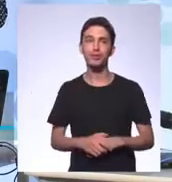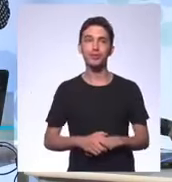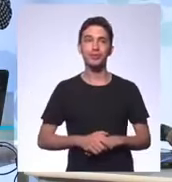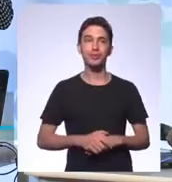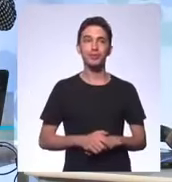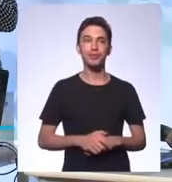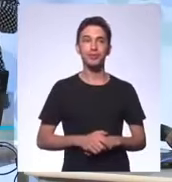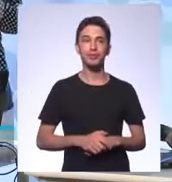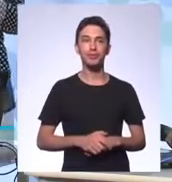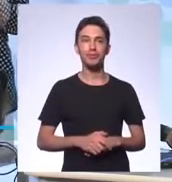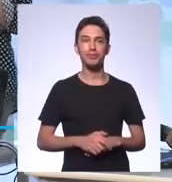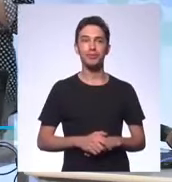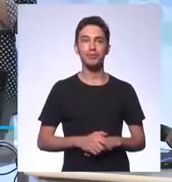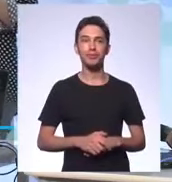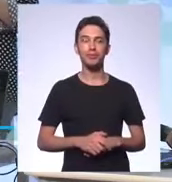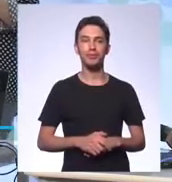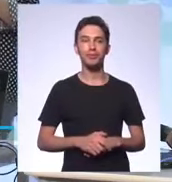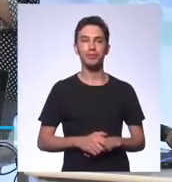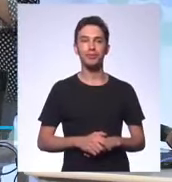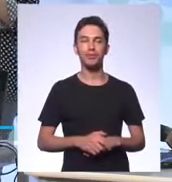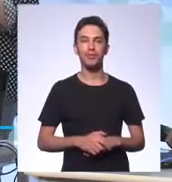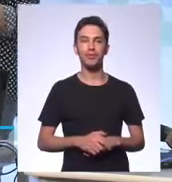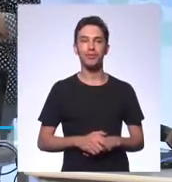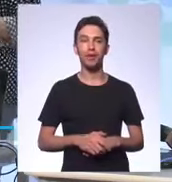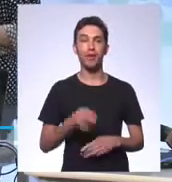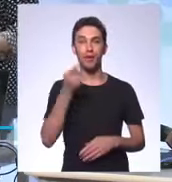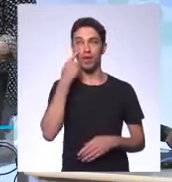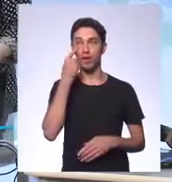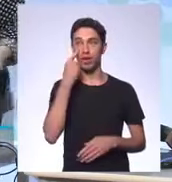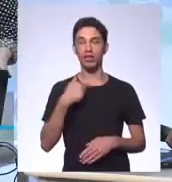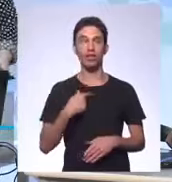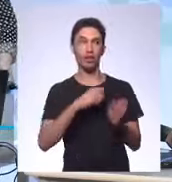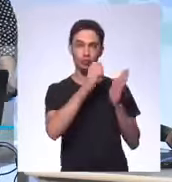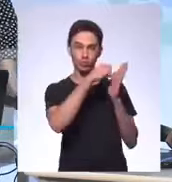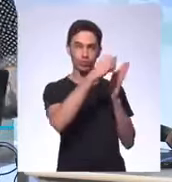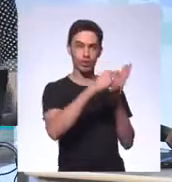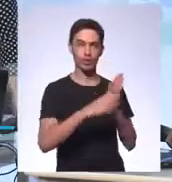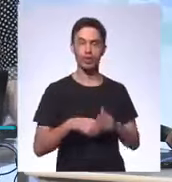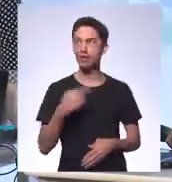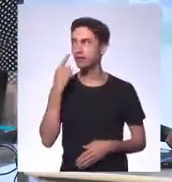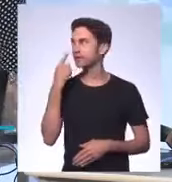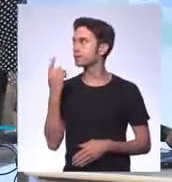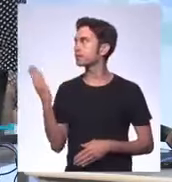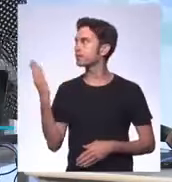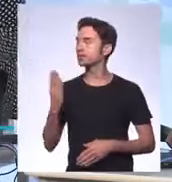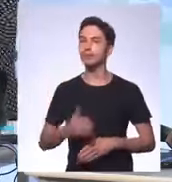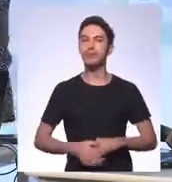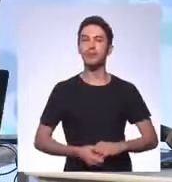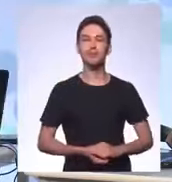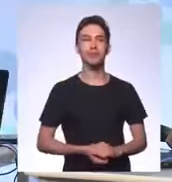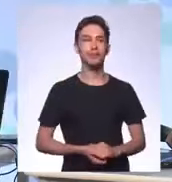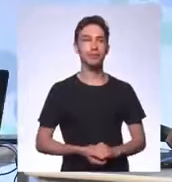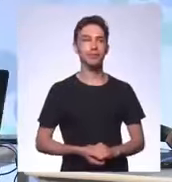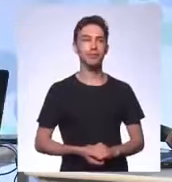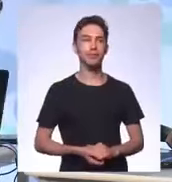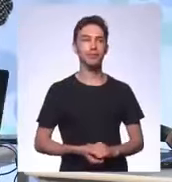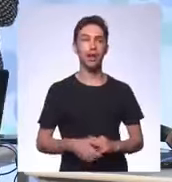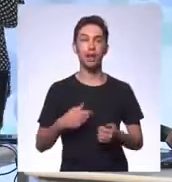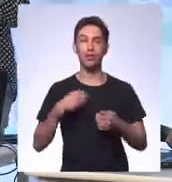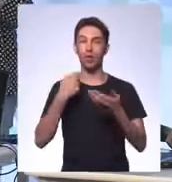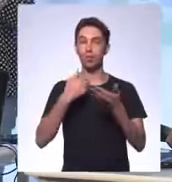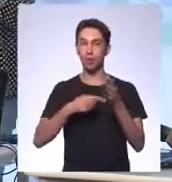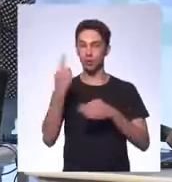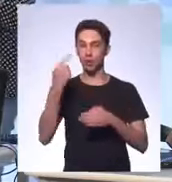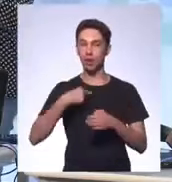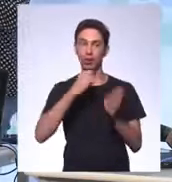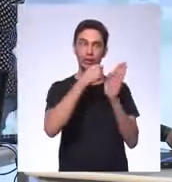E nós vamos... Vejam o que eu coloquei. Eu vou mostrar o que eu coloquei. E a Elaine depois vai